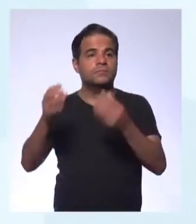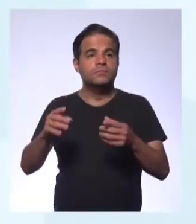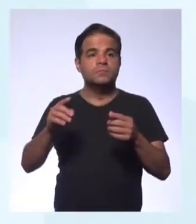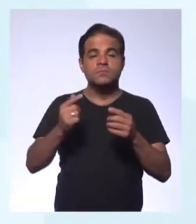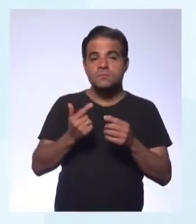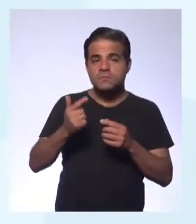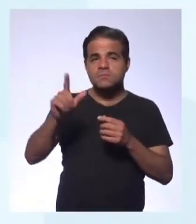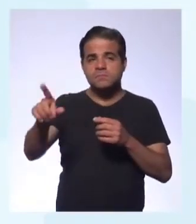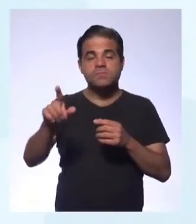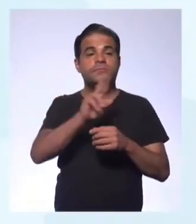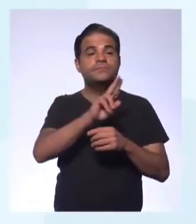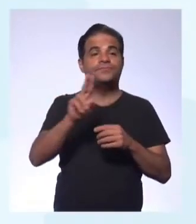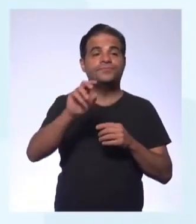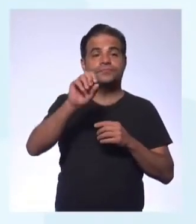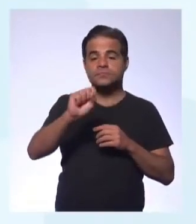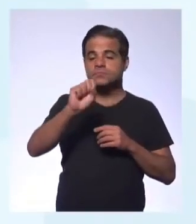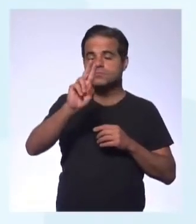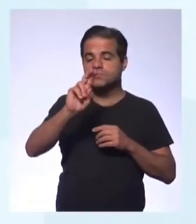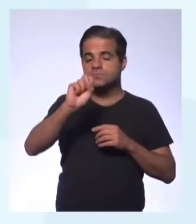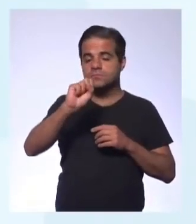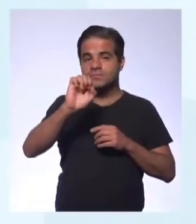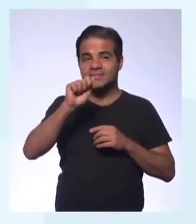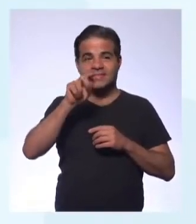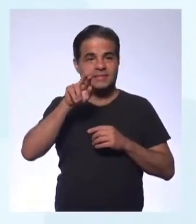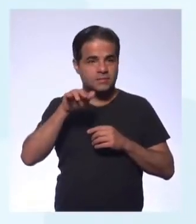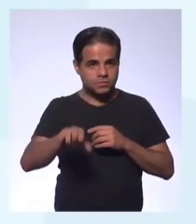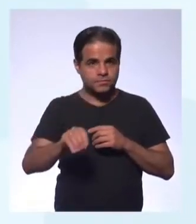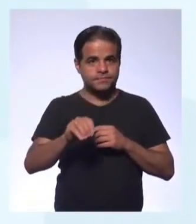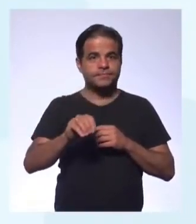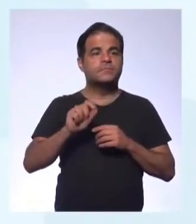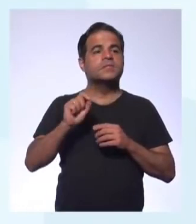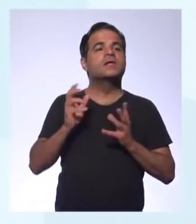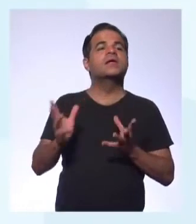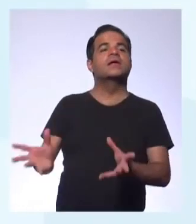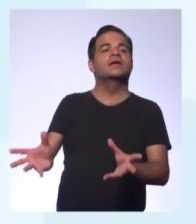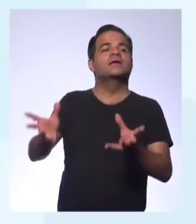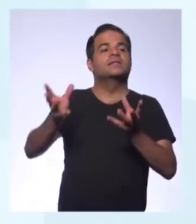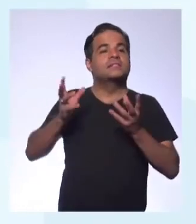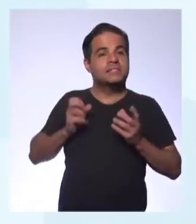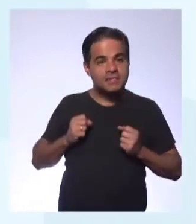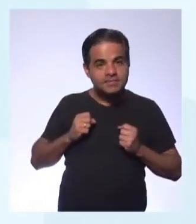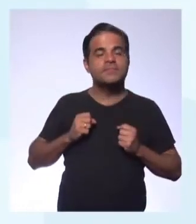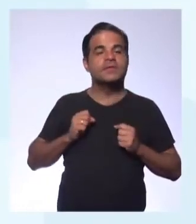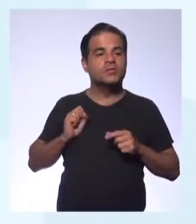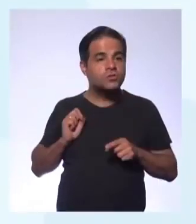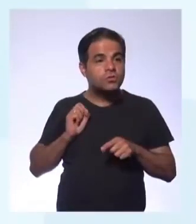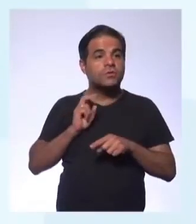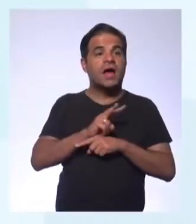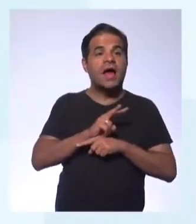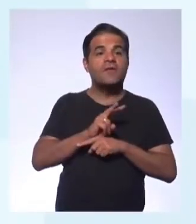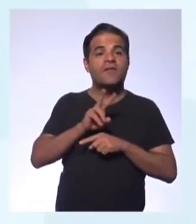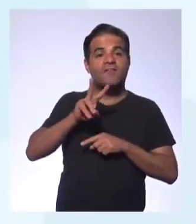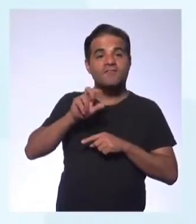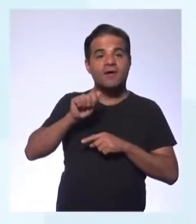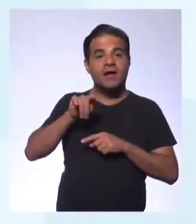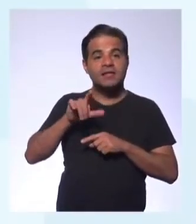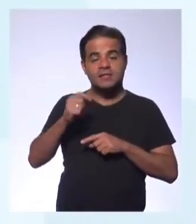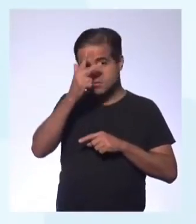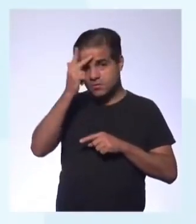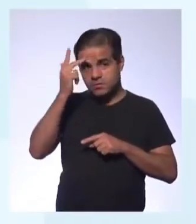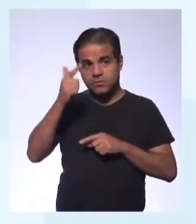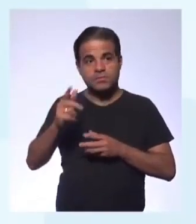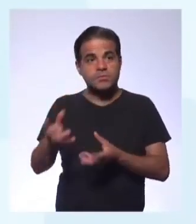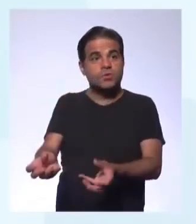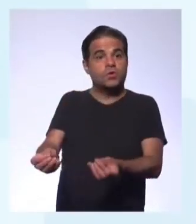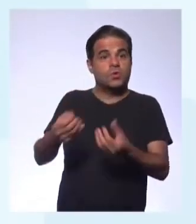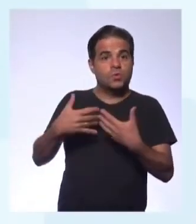terras a outro era chamado de suzerano. E quem recebia tornava-se vassalo do doador. Até aqui,